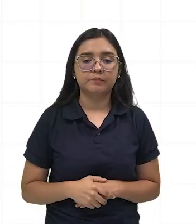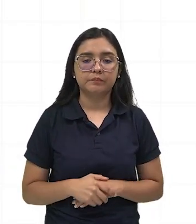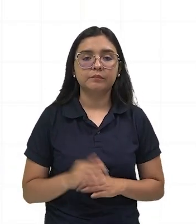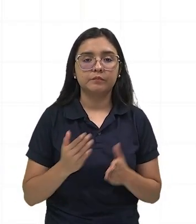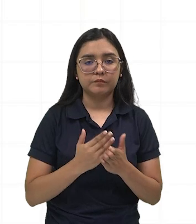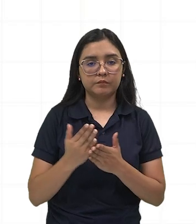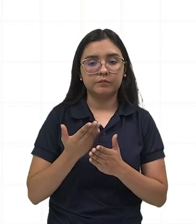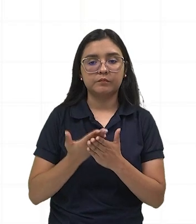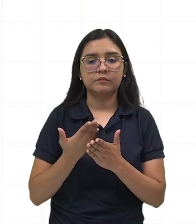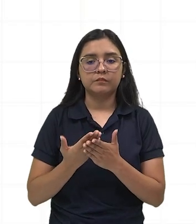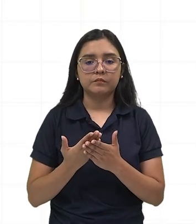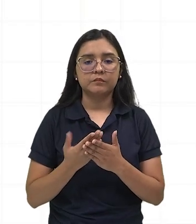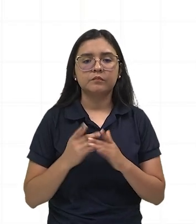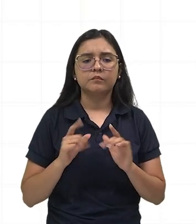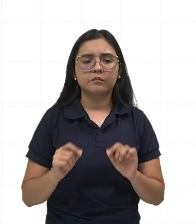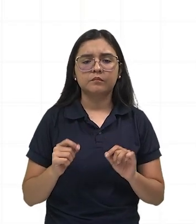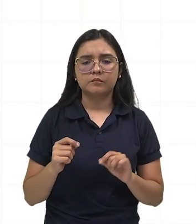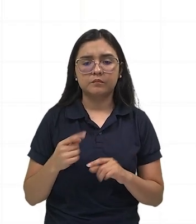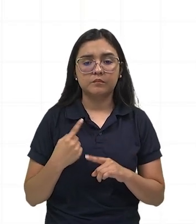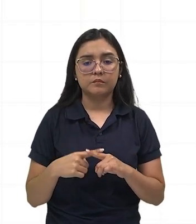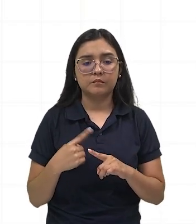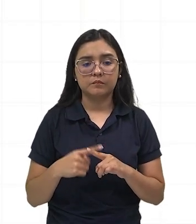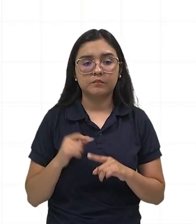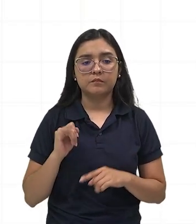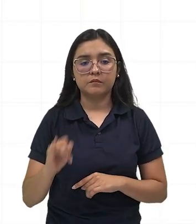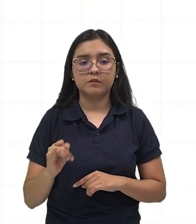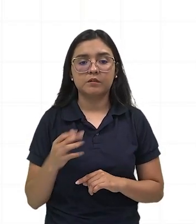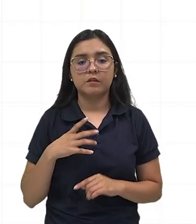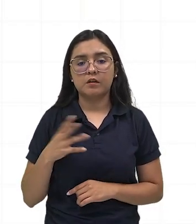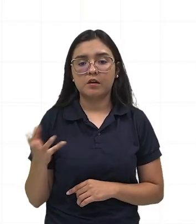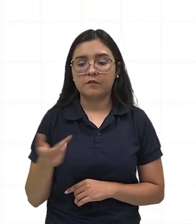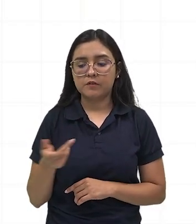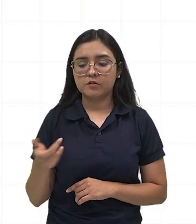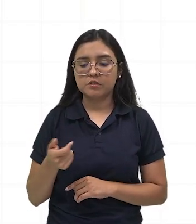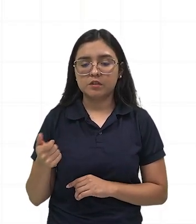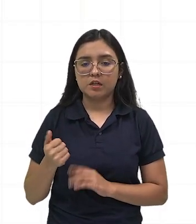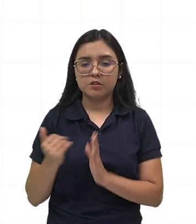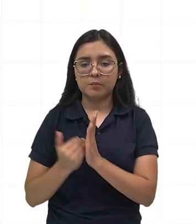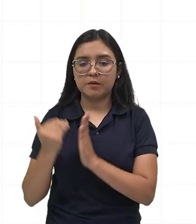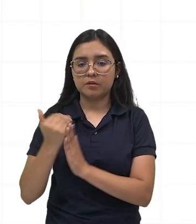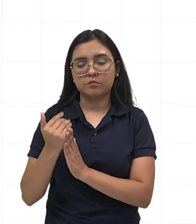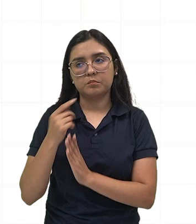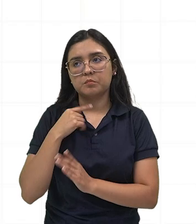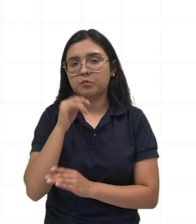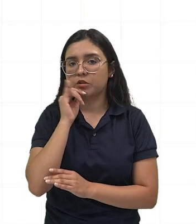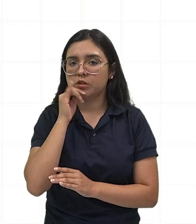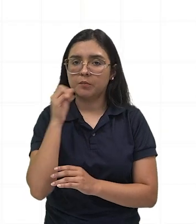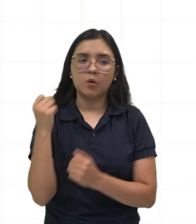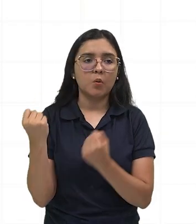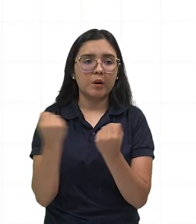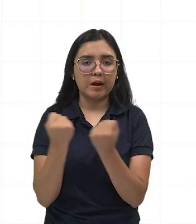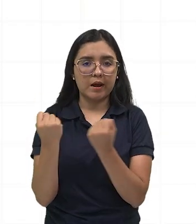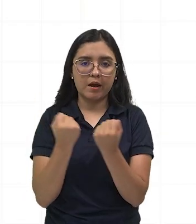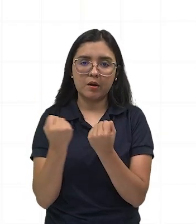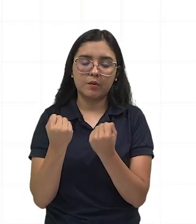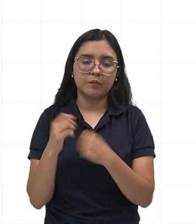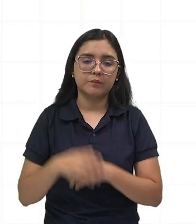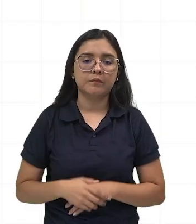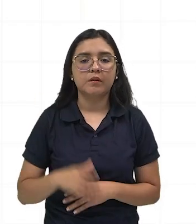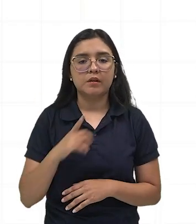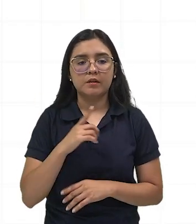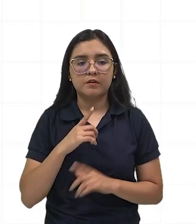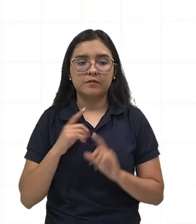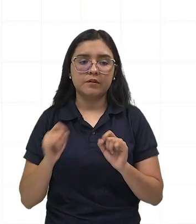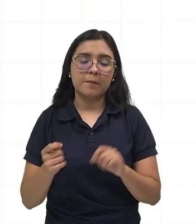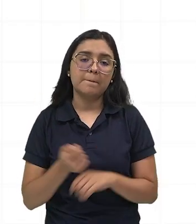da nossa aula. Por quê? Porque aumentando a velocidade de um objeto, digamos um carro, ele gastará menos